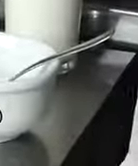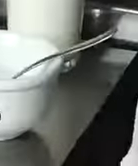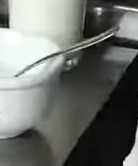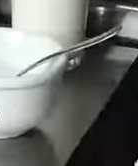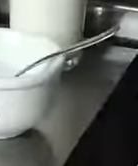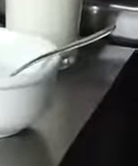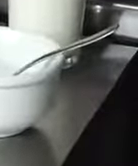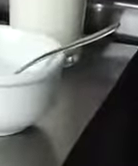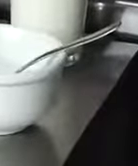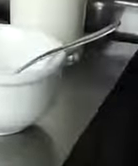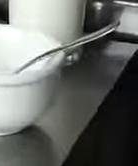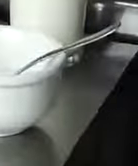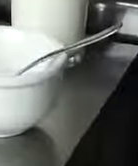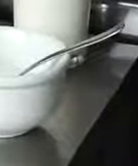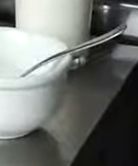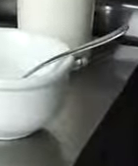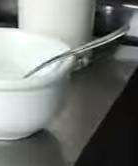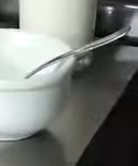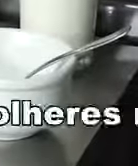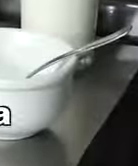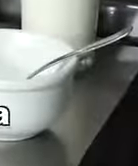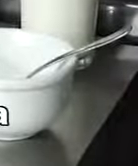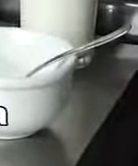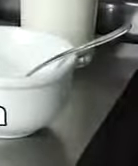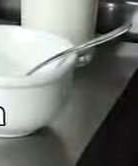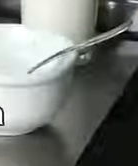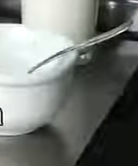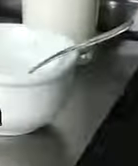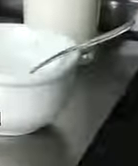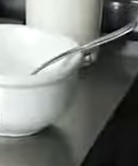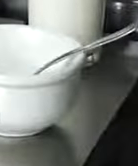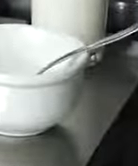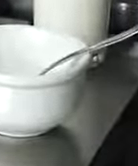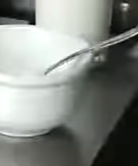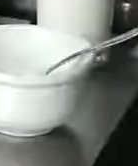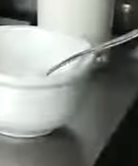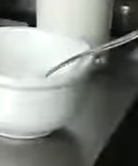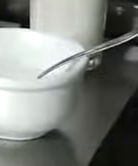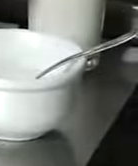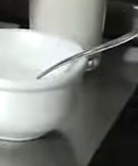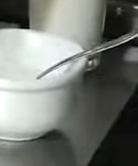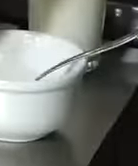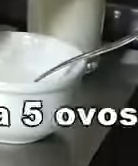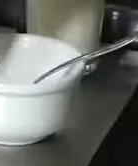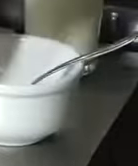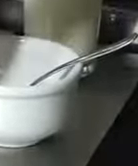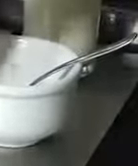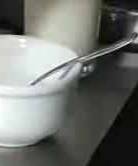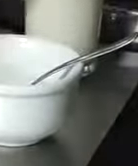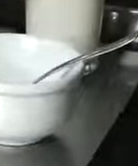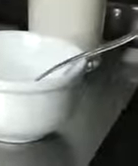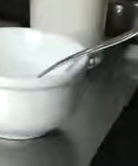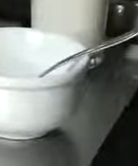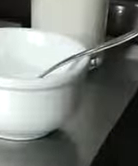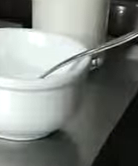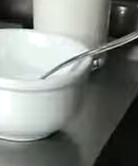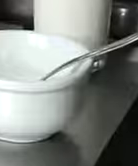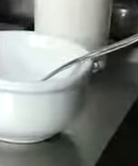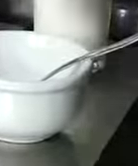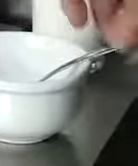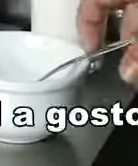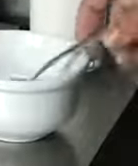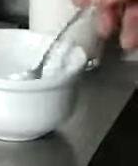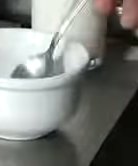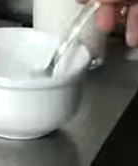5 colheres de sopa de óleo, 3 colheres de margarina do seu gosto, é de 4 a 5